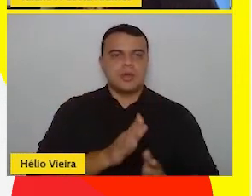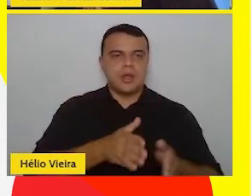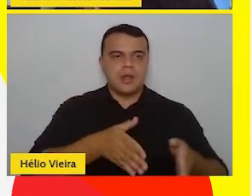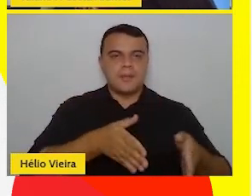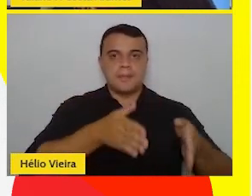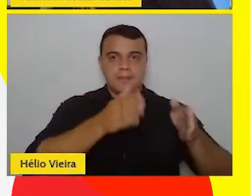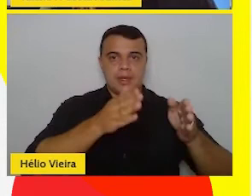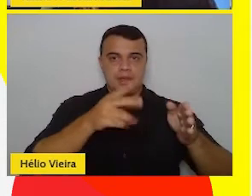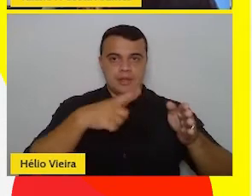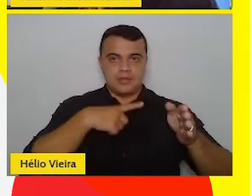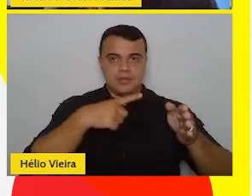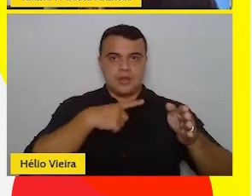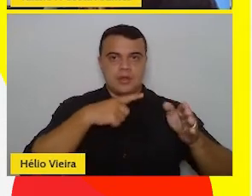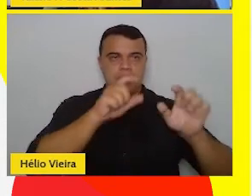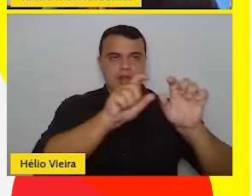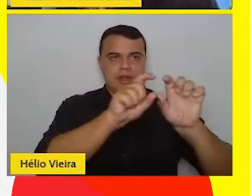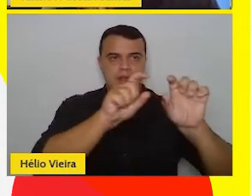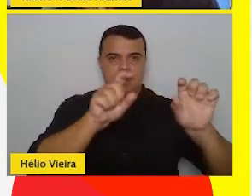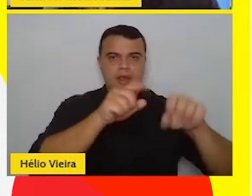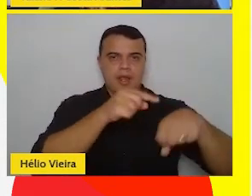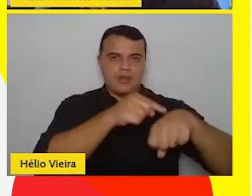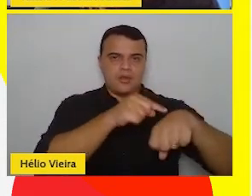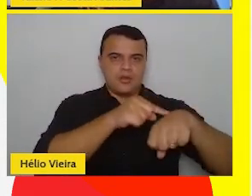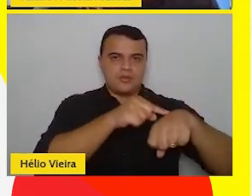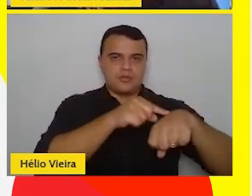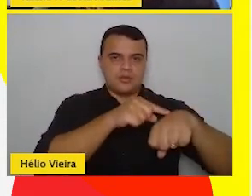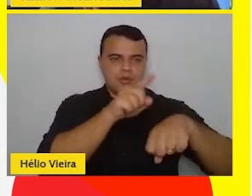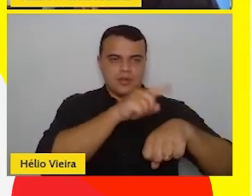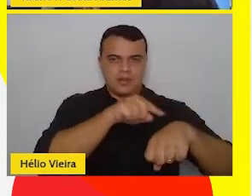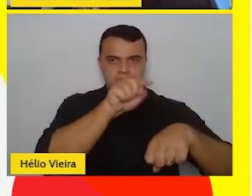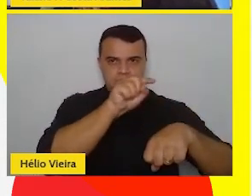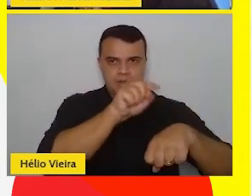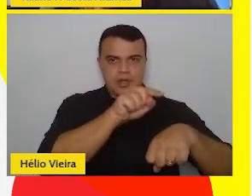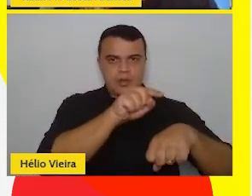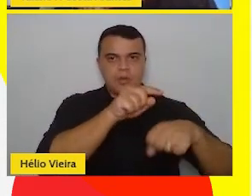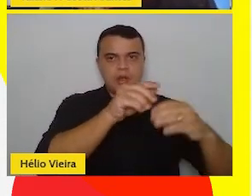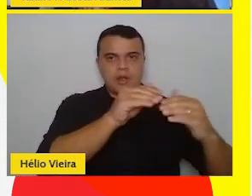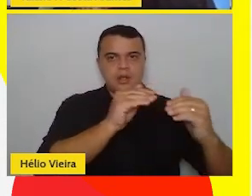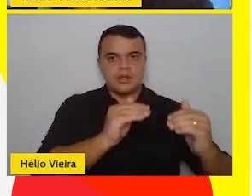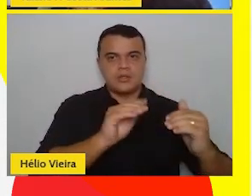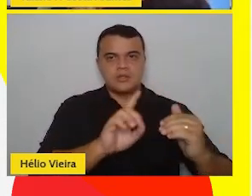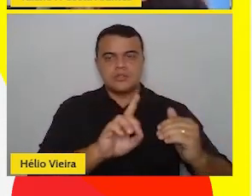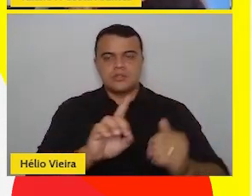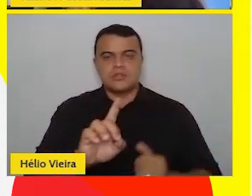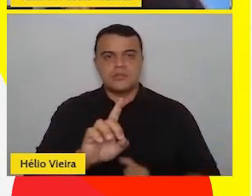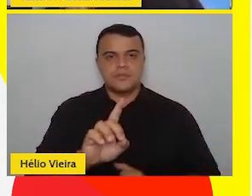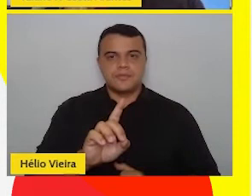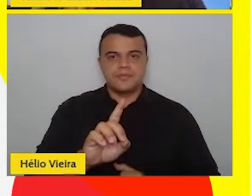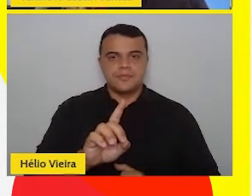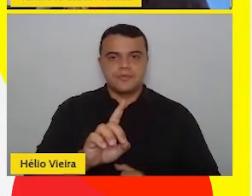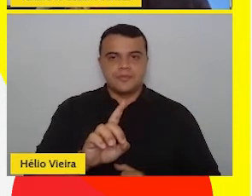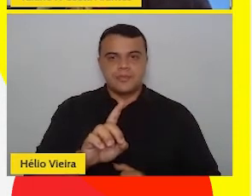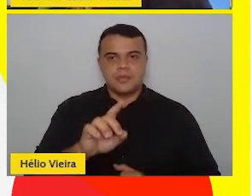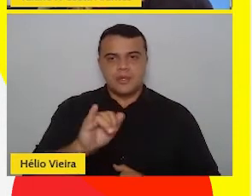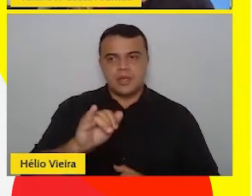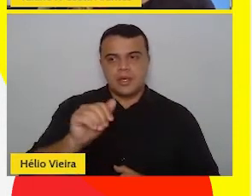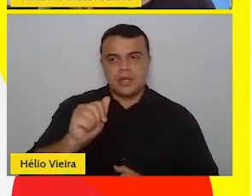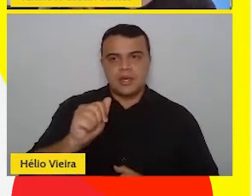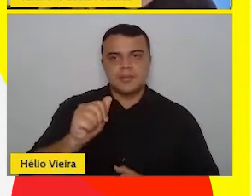extinto relógio do Itaú. Embaixo, à direita, tem o IAPI.